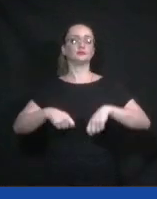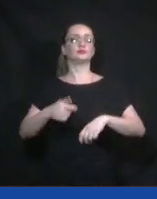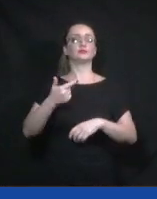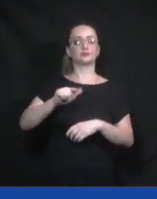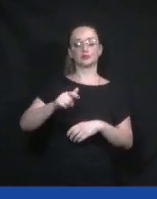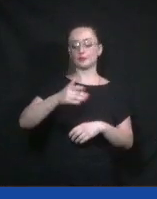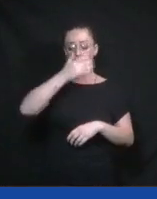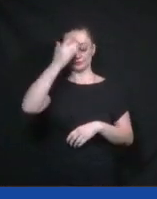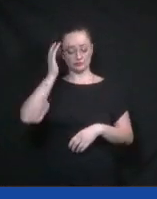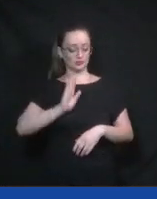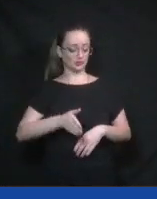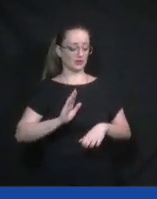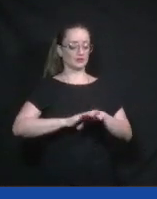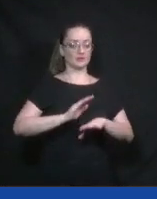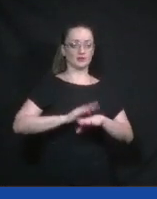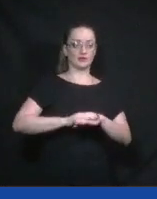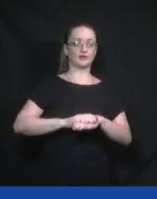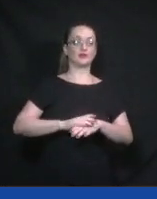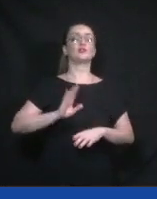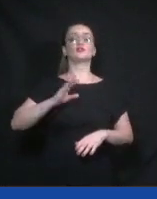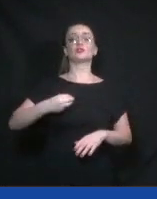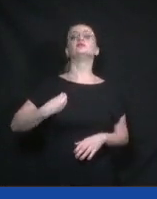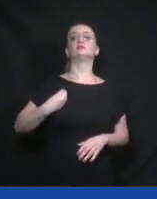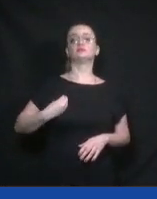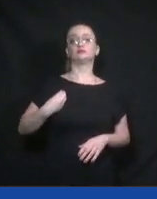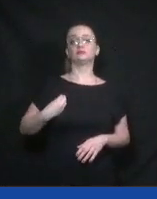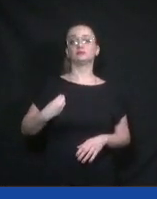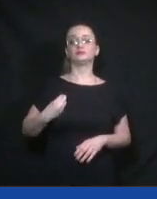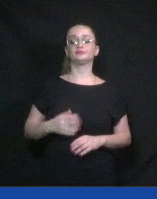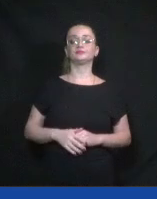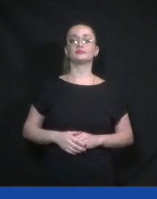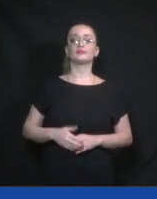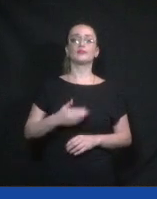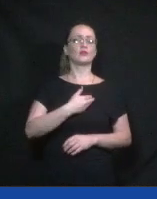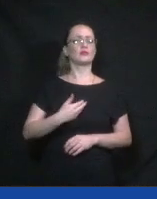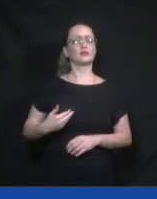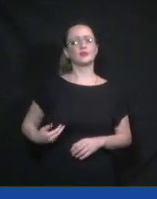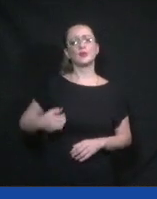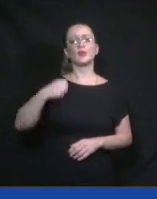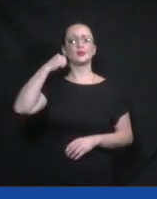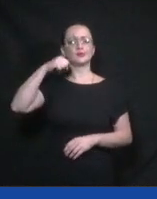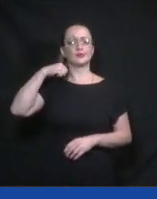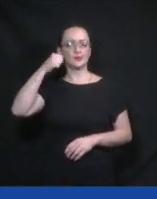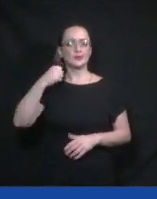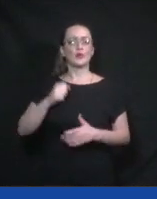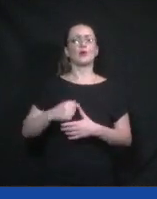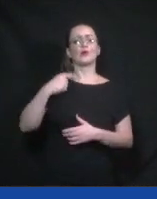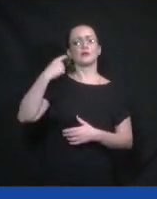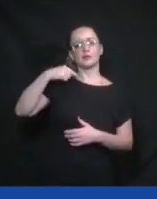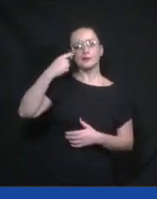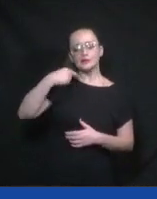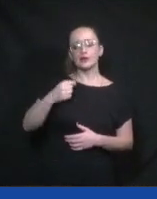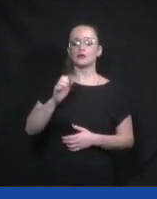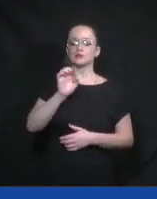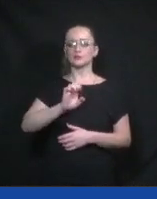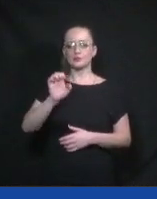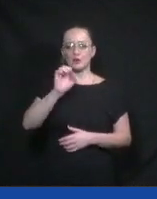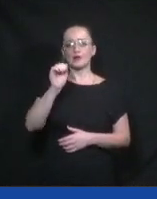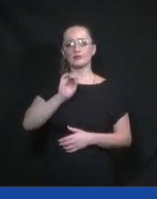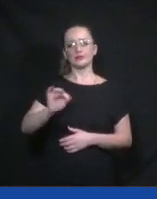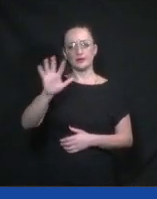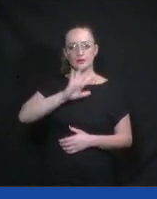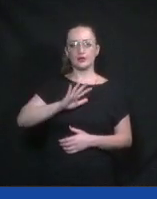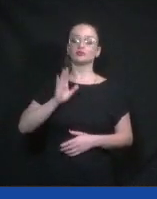mandatos eletivos daquelas pessoas que já estão eles governadores senadores deputados federais estaduais e já